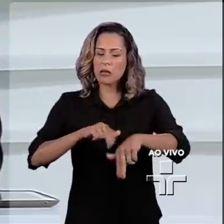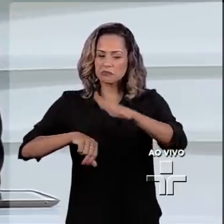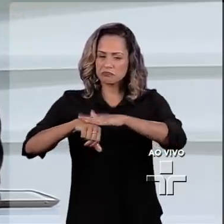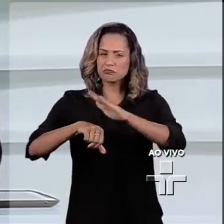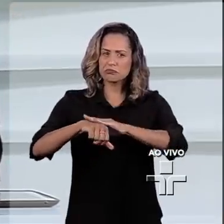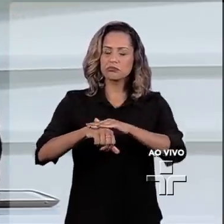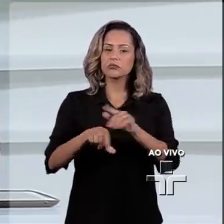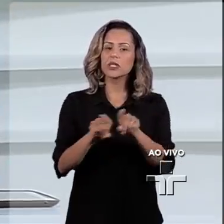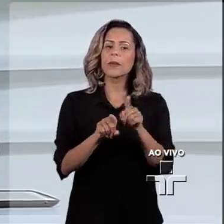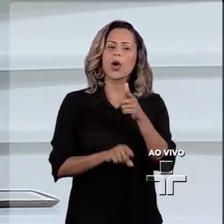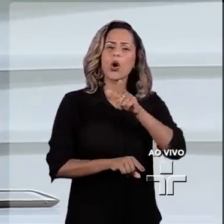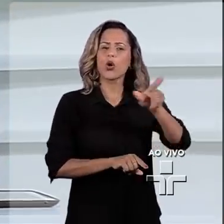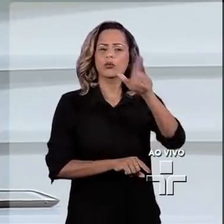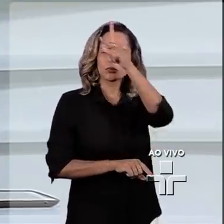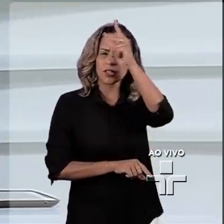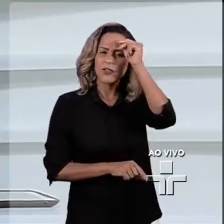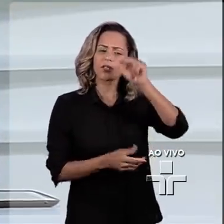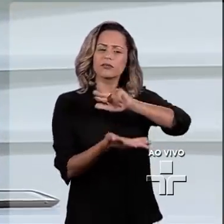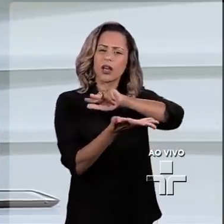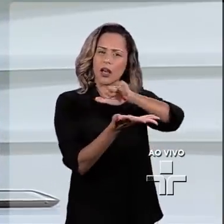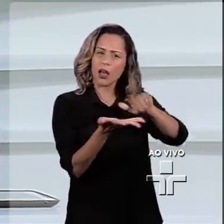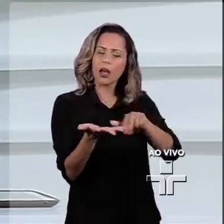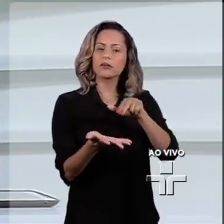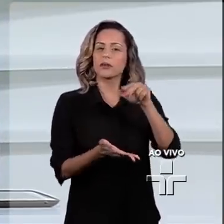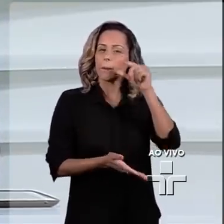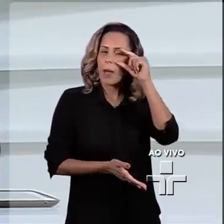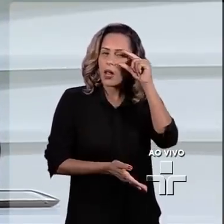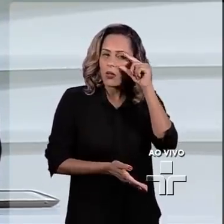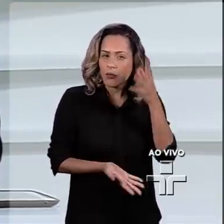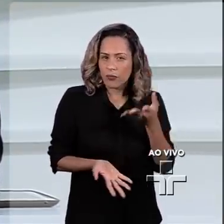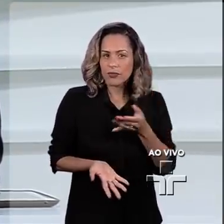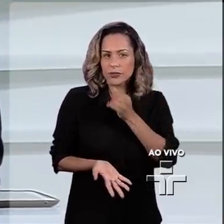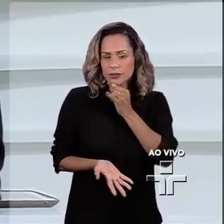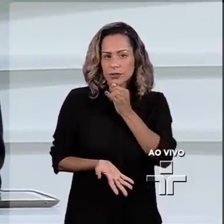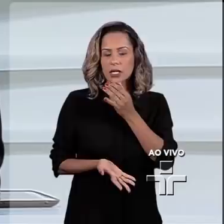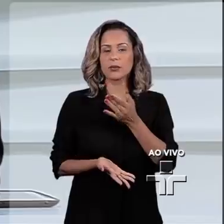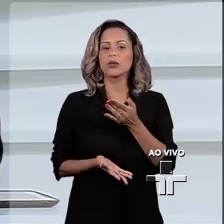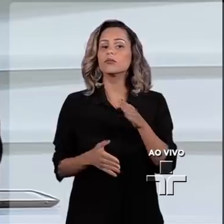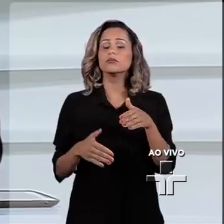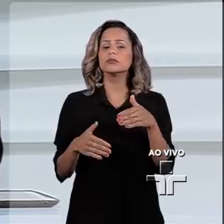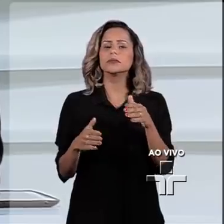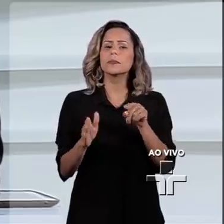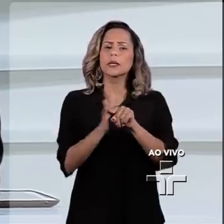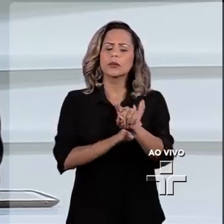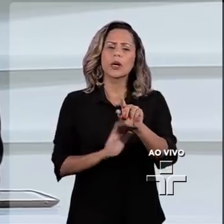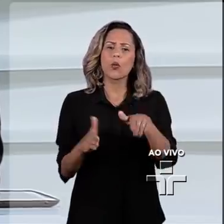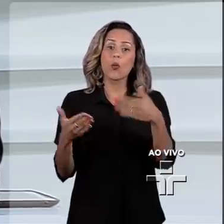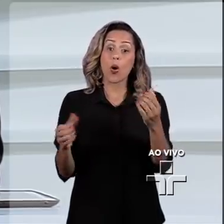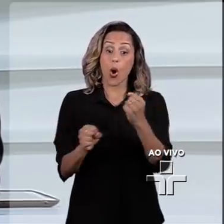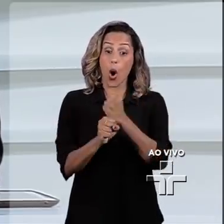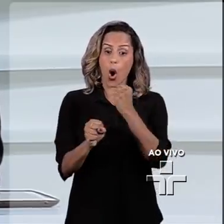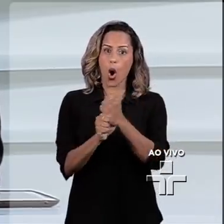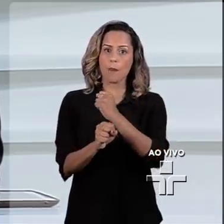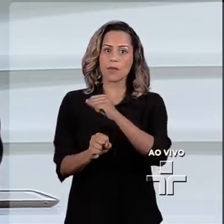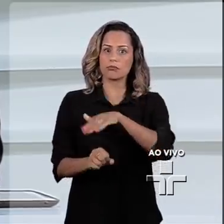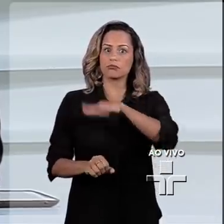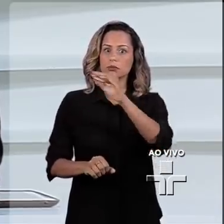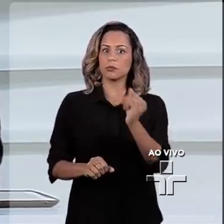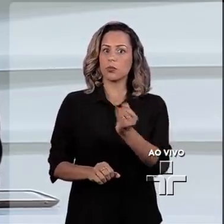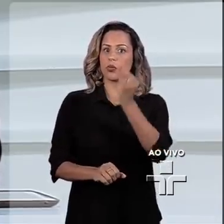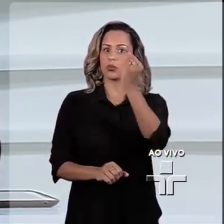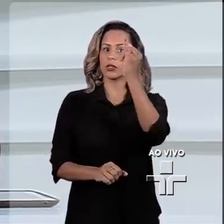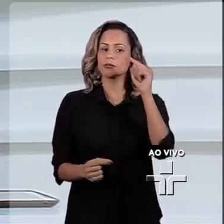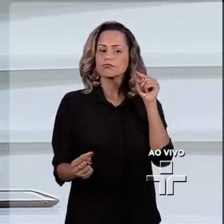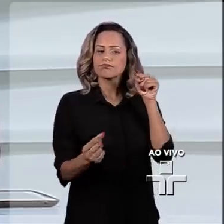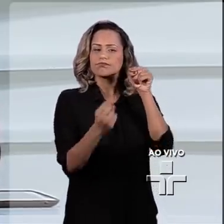próprio prefeito Maluf, etc. Qual obra, qual realização o senhor quer que passe para a história ligada